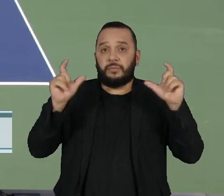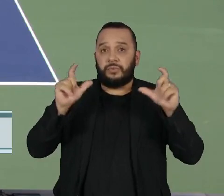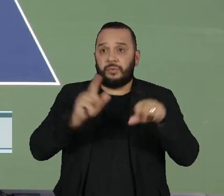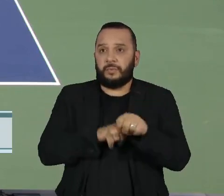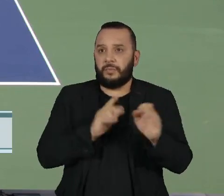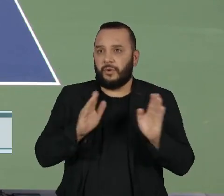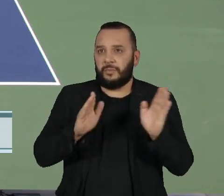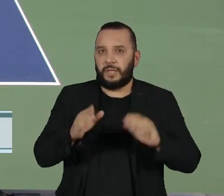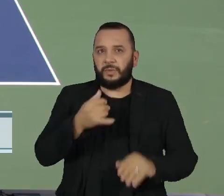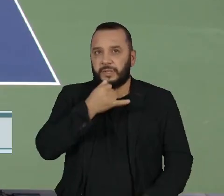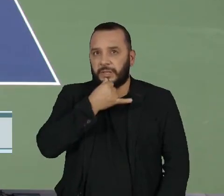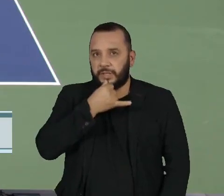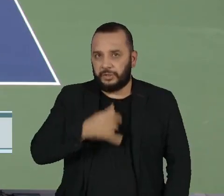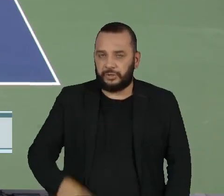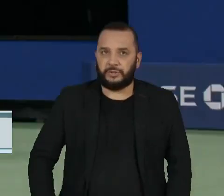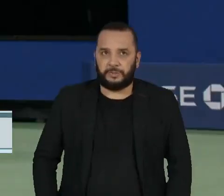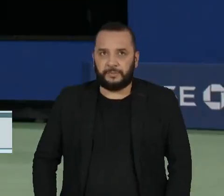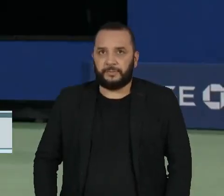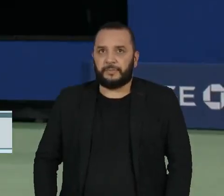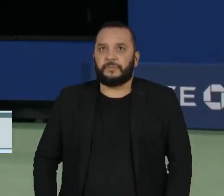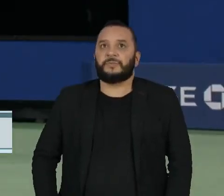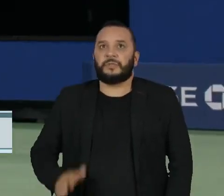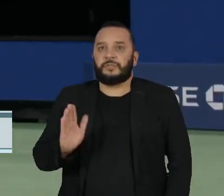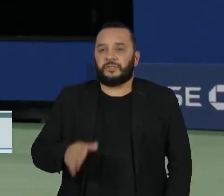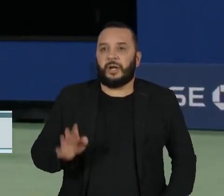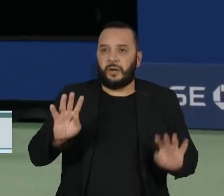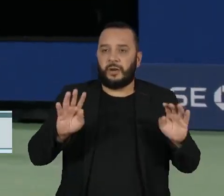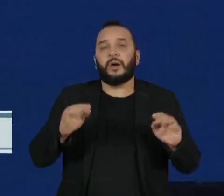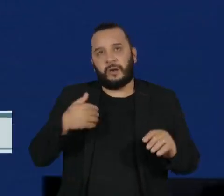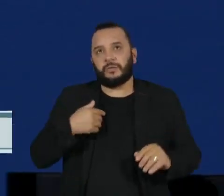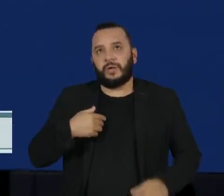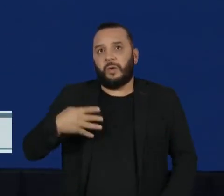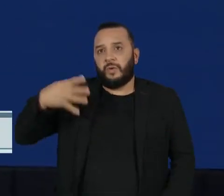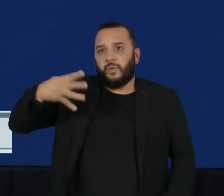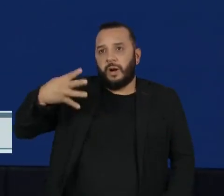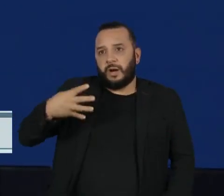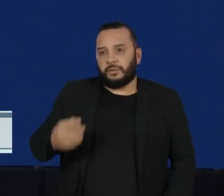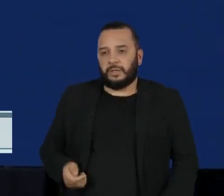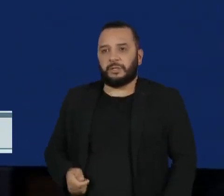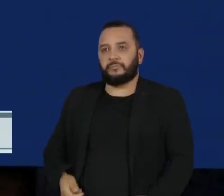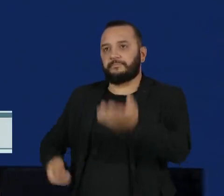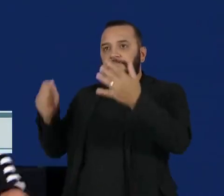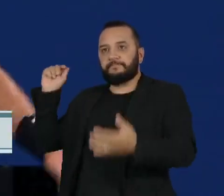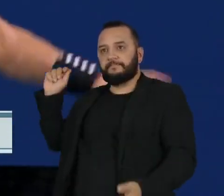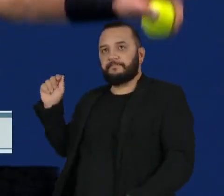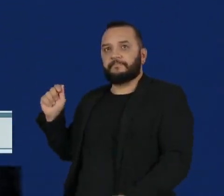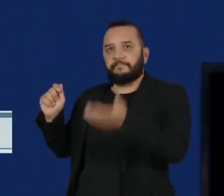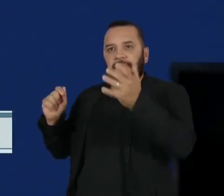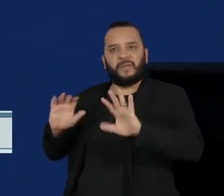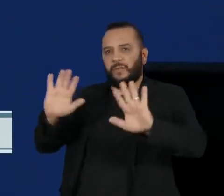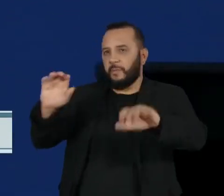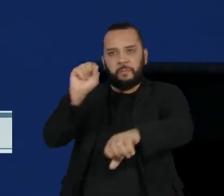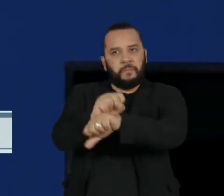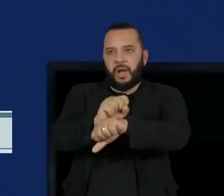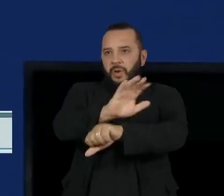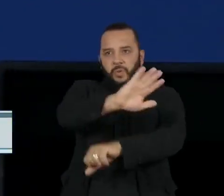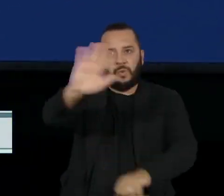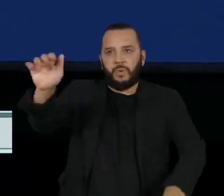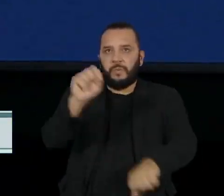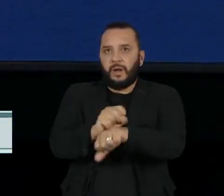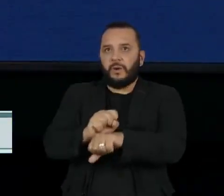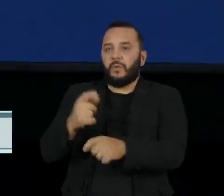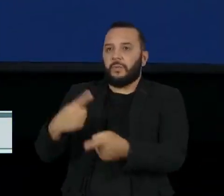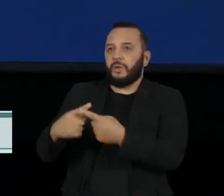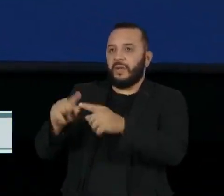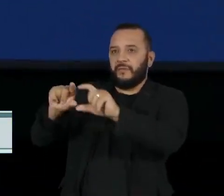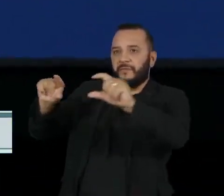momento lamentável. Durante o quarto set, quando se preparava para sacar, Zverev paralisou a partida após ouvir